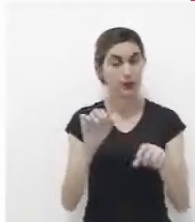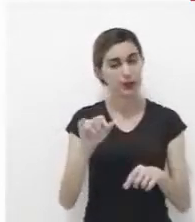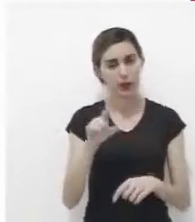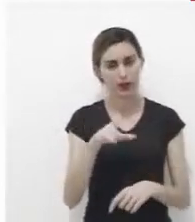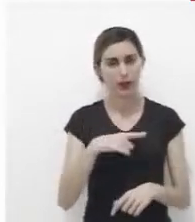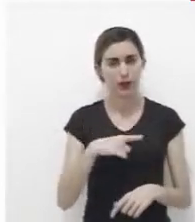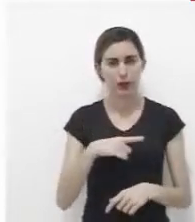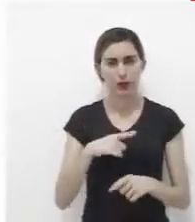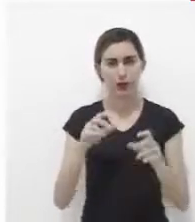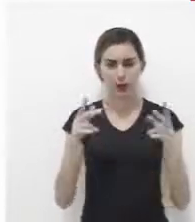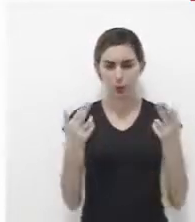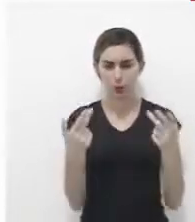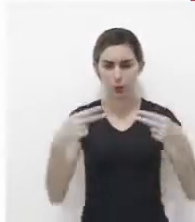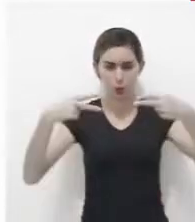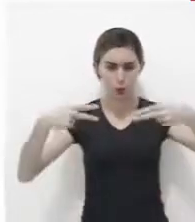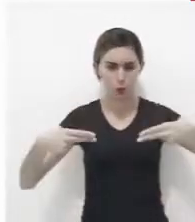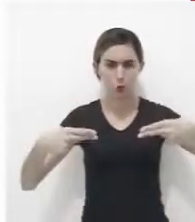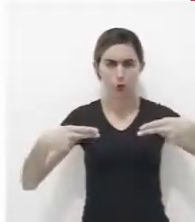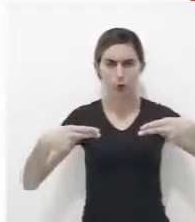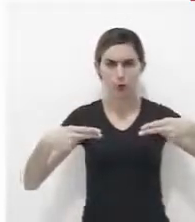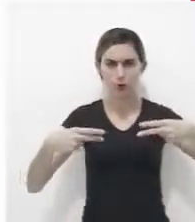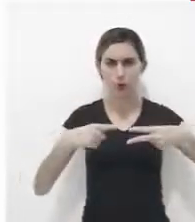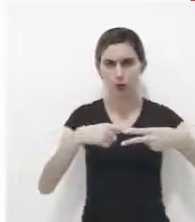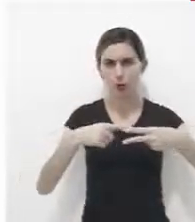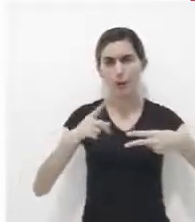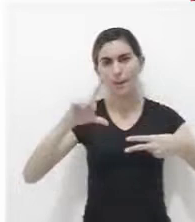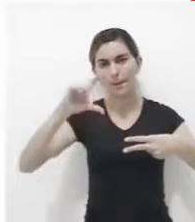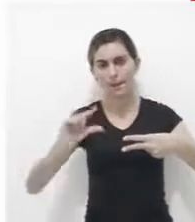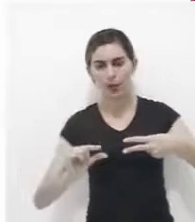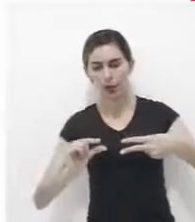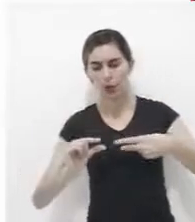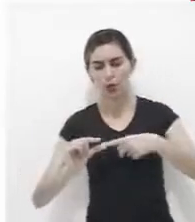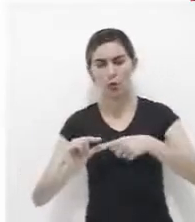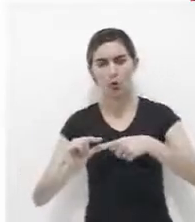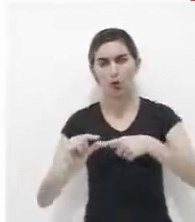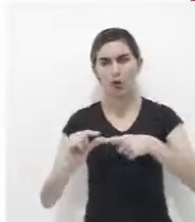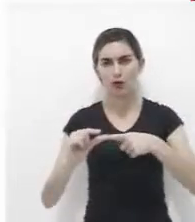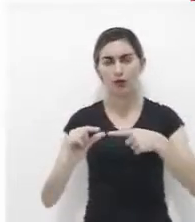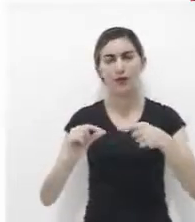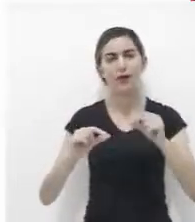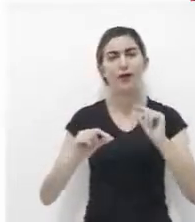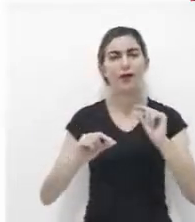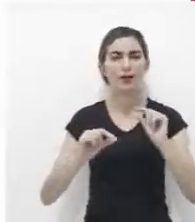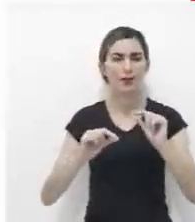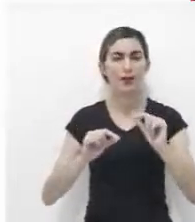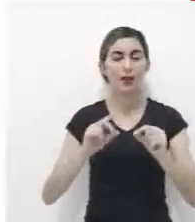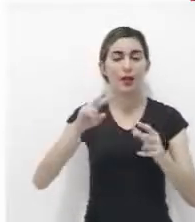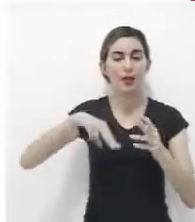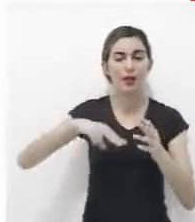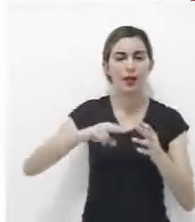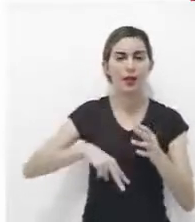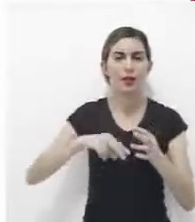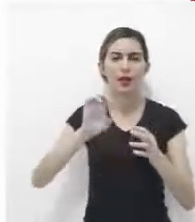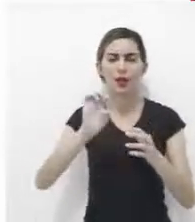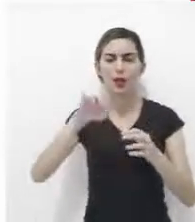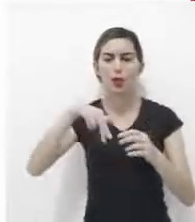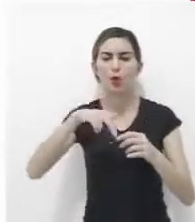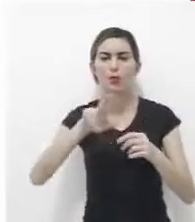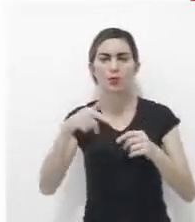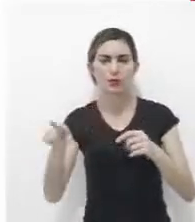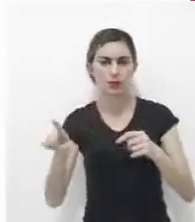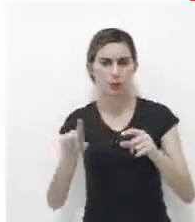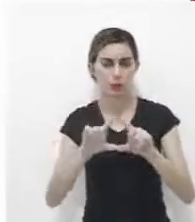matemática. Se ali tivesse uma igualdade no lugar do menor que, Então, nós iríamos ler como